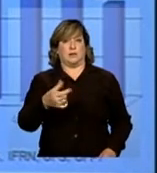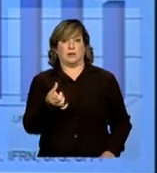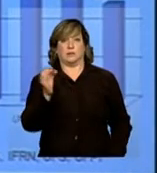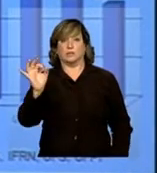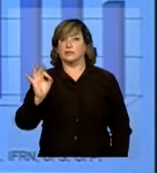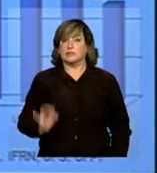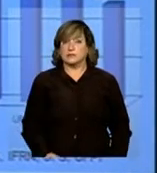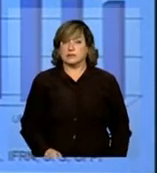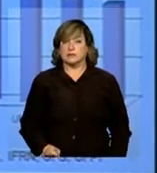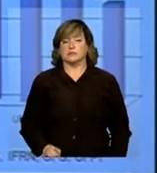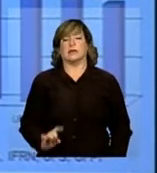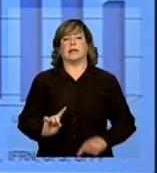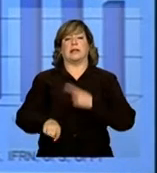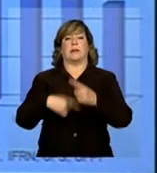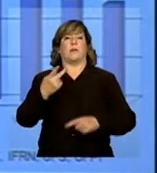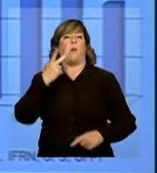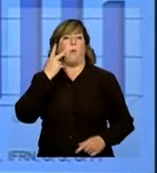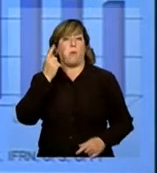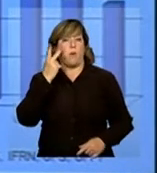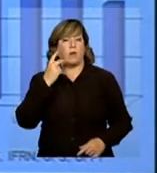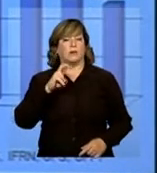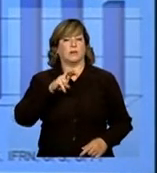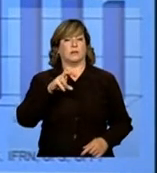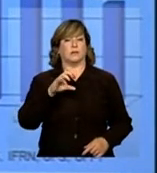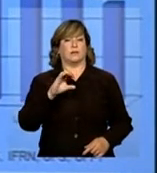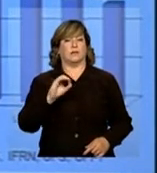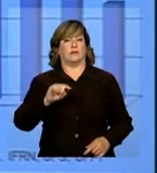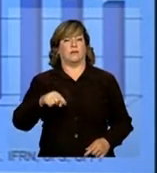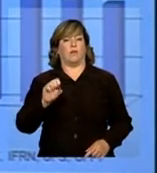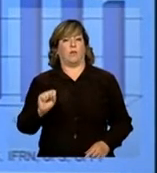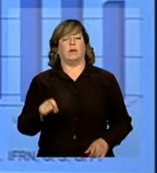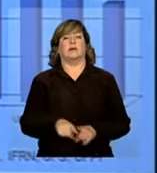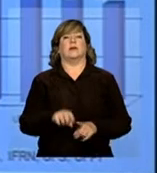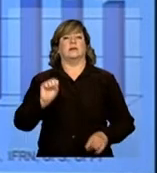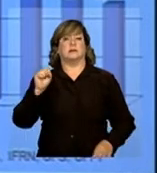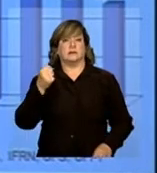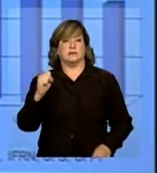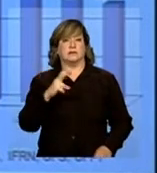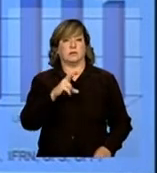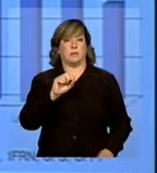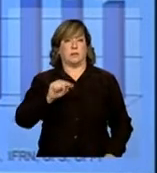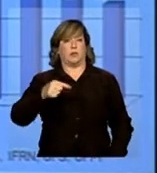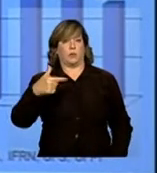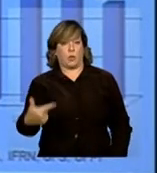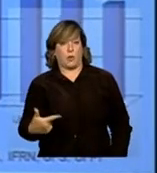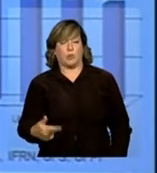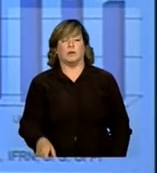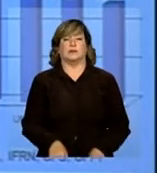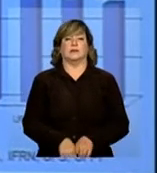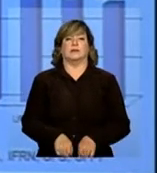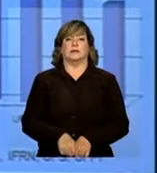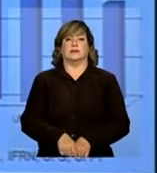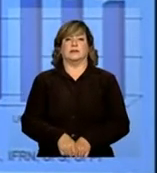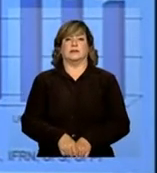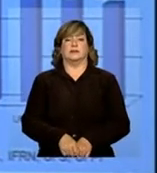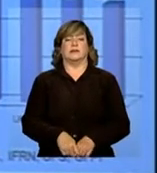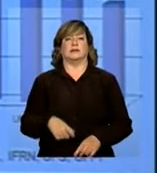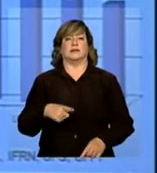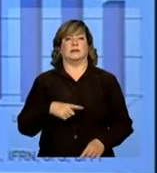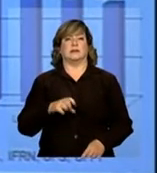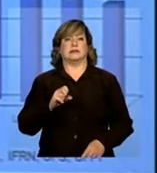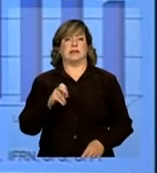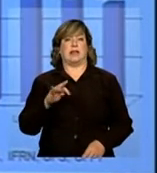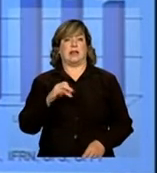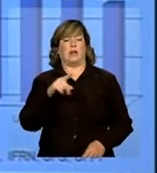Centro depois Ceará a 50,8 Sergipe 50.2 wi-fi do